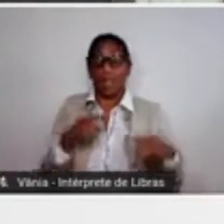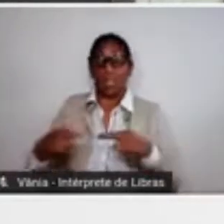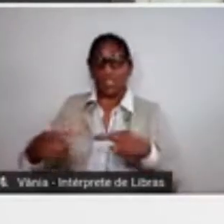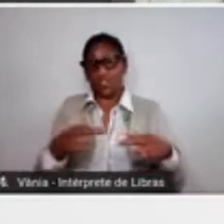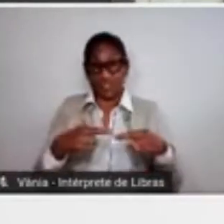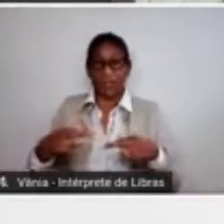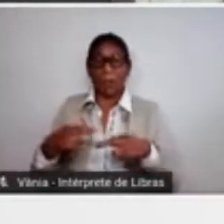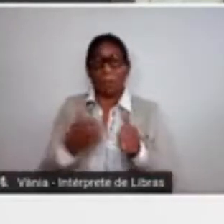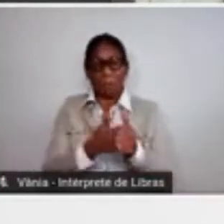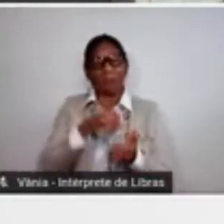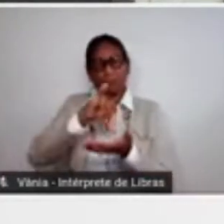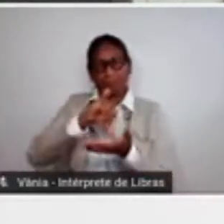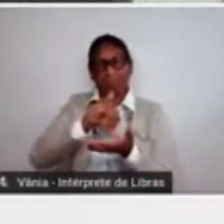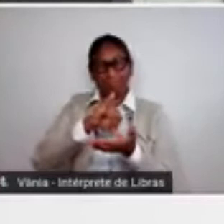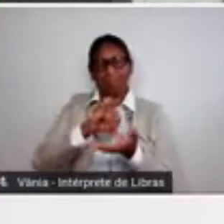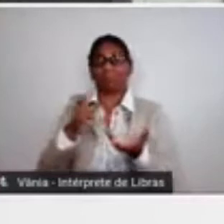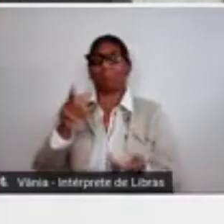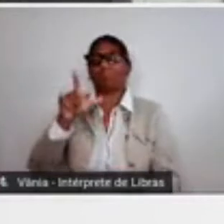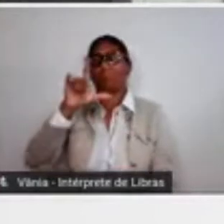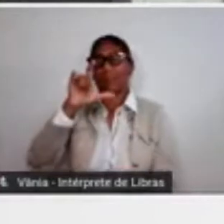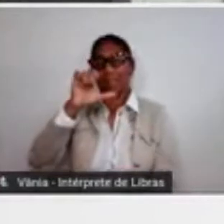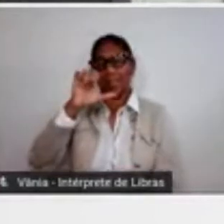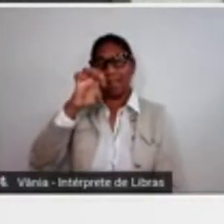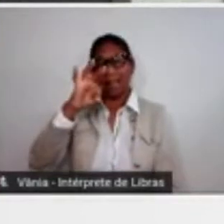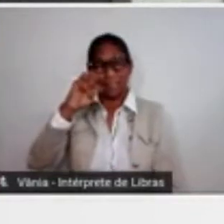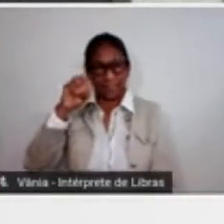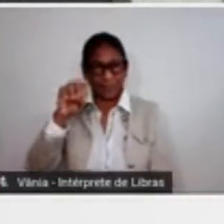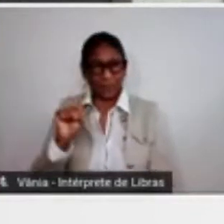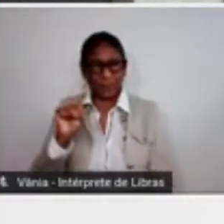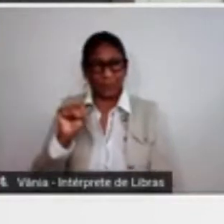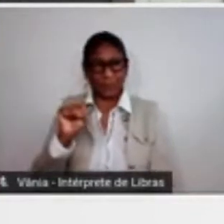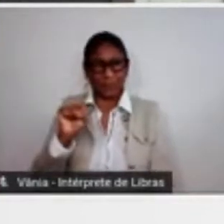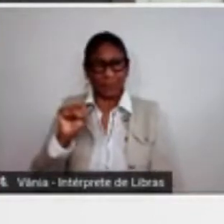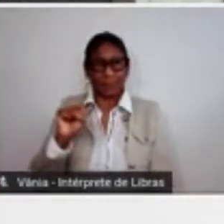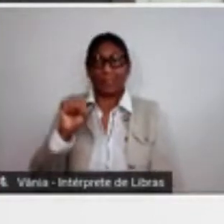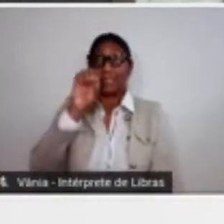metropolitana, onde a disponibilidade de leitos ela é de